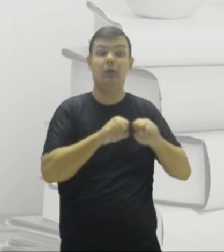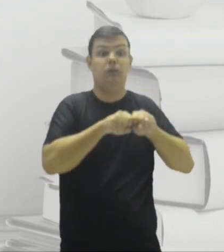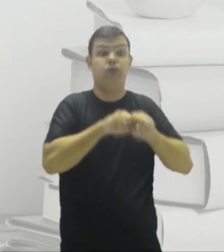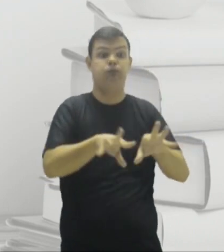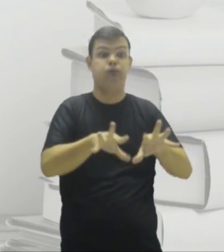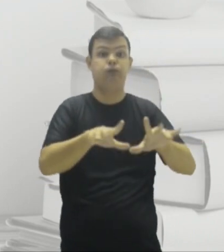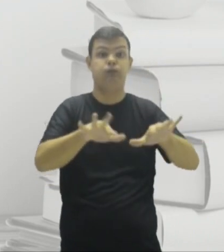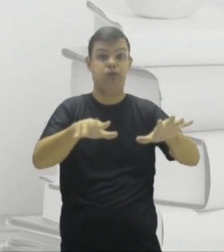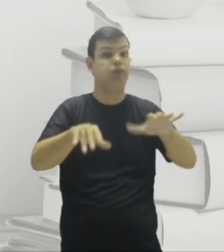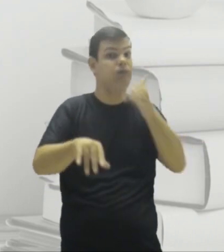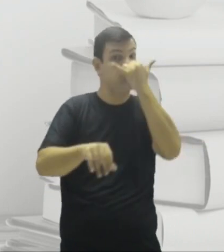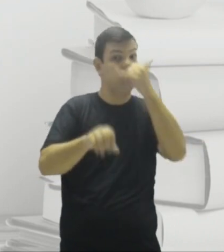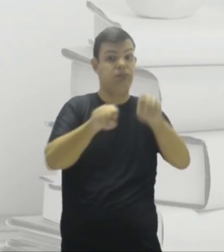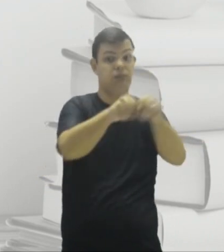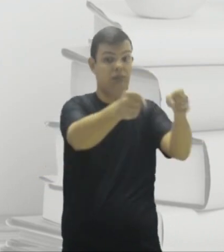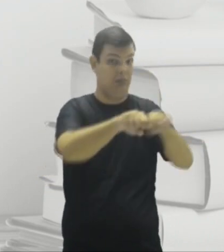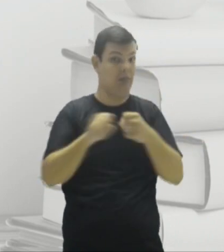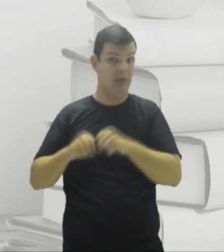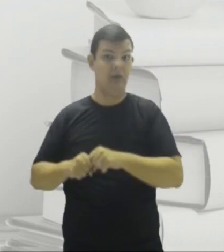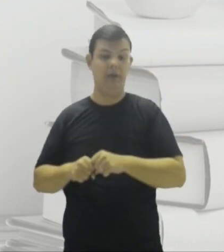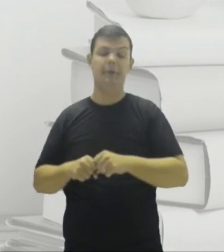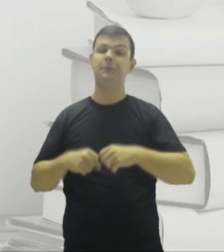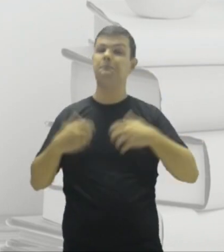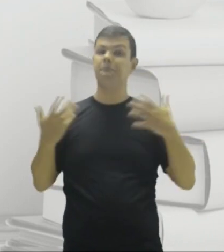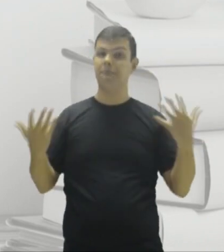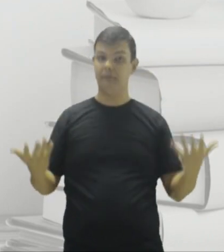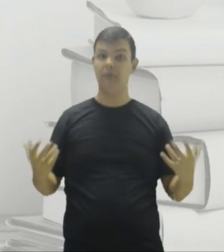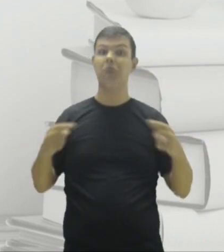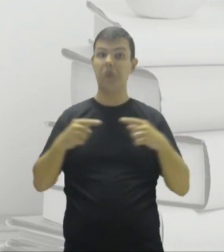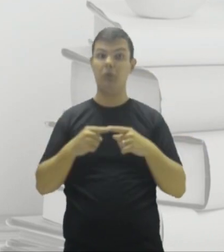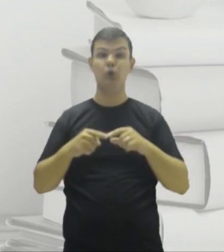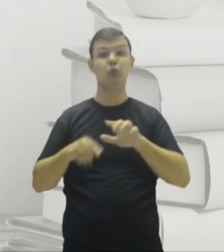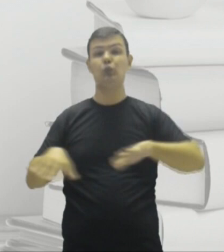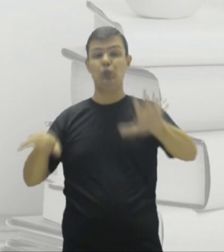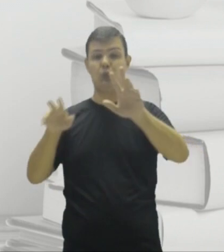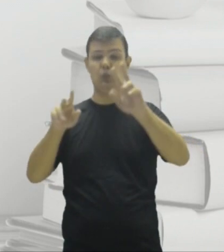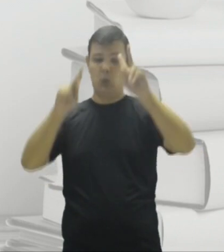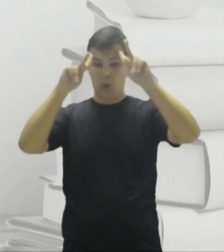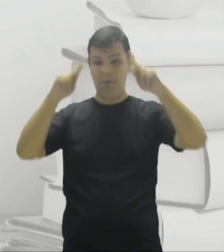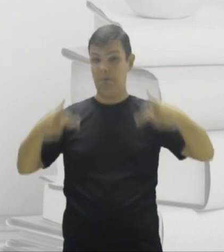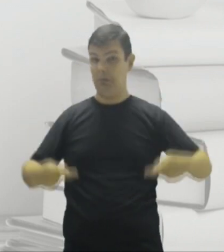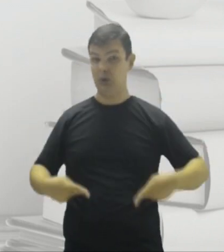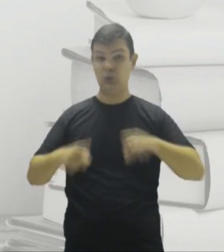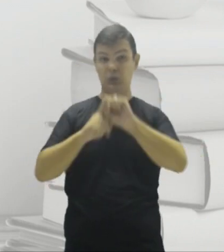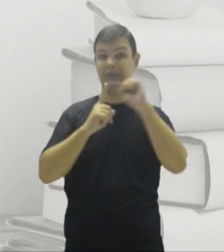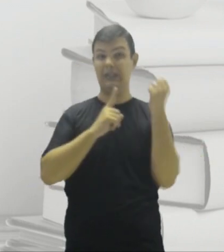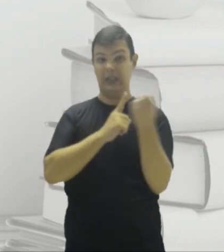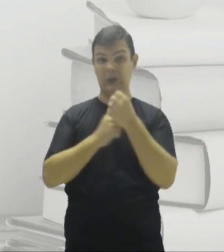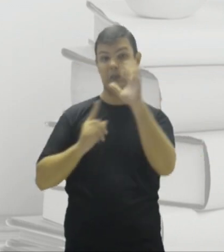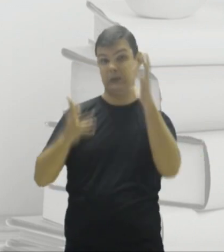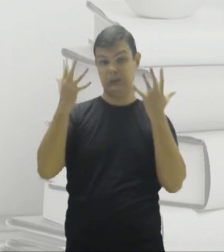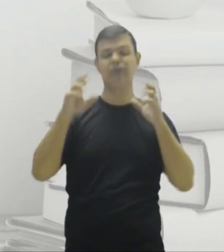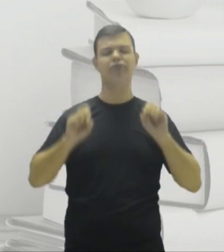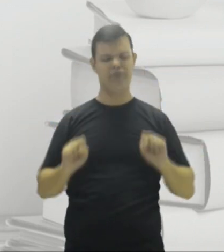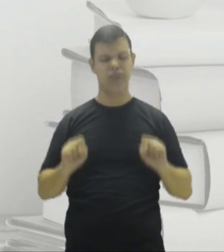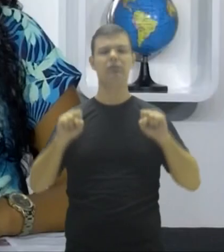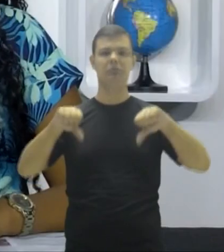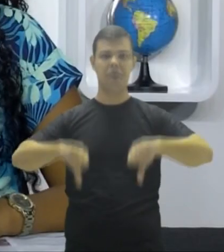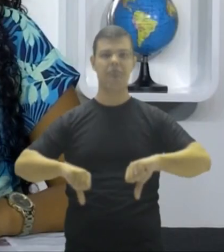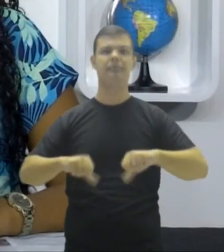dano potencial, ou seja, podem causar desastre humano, social e ambiental.